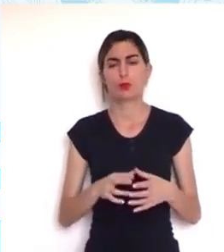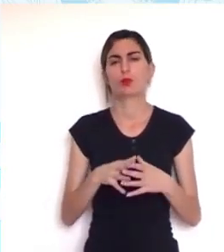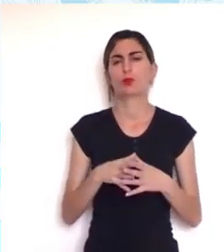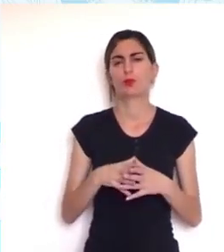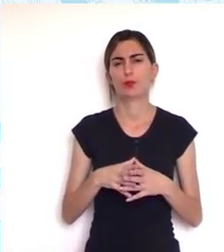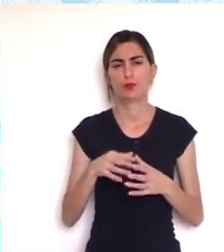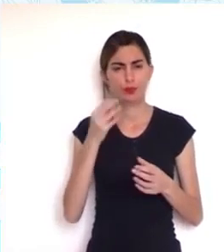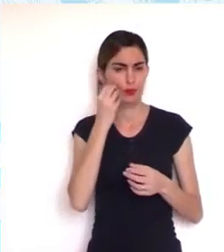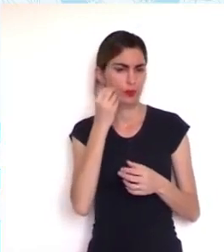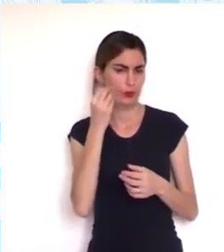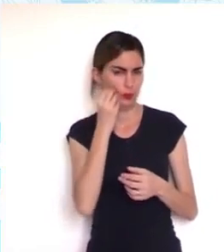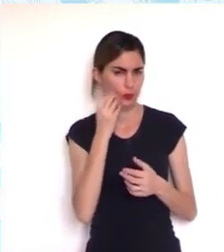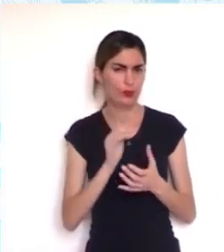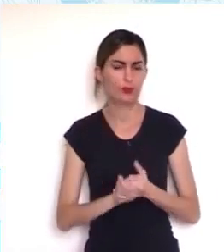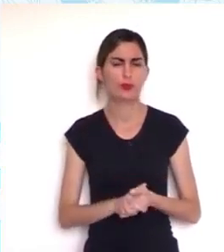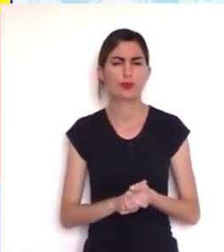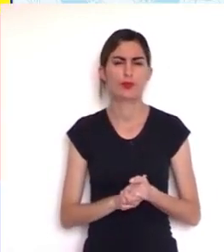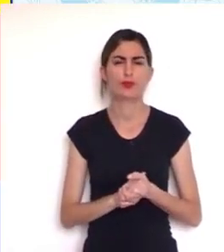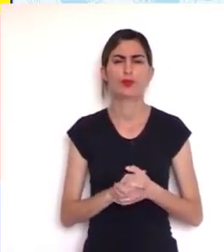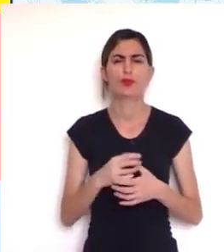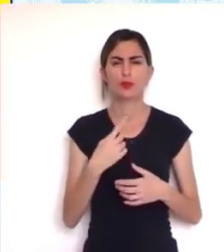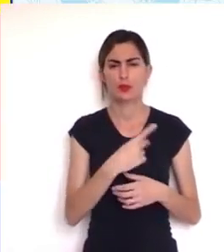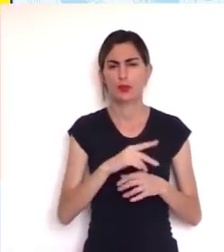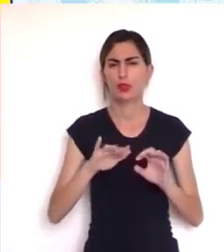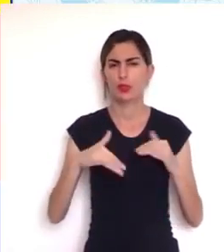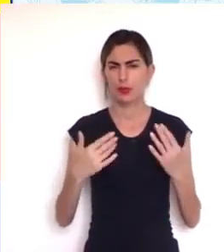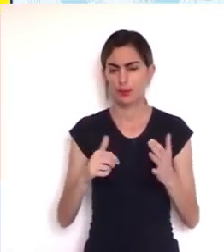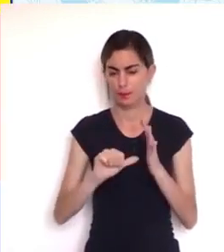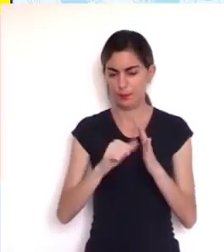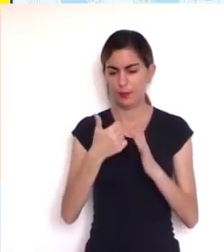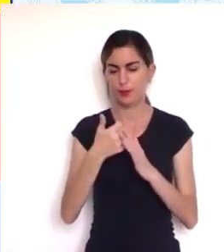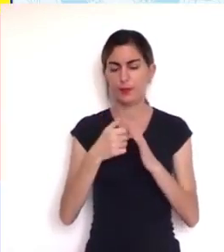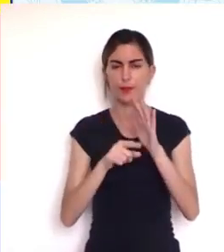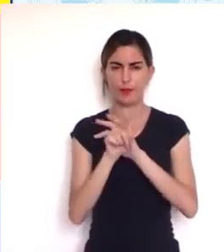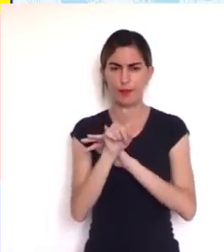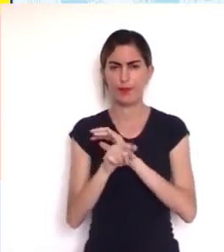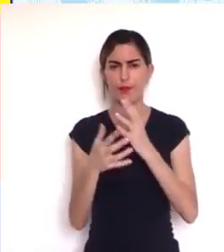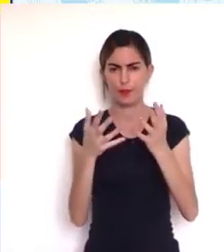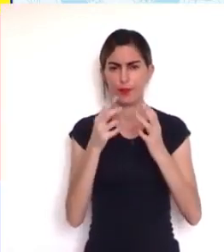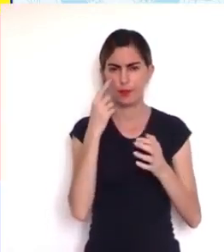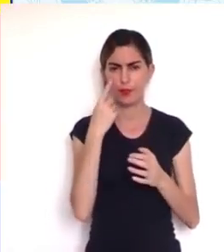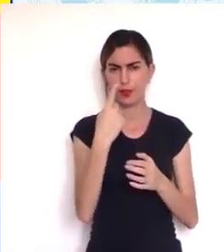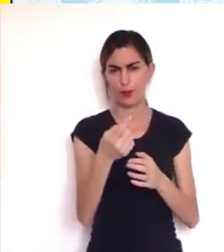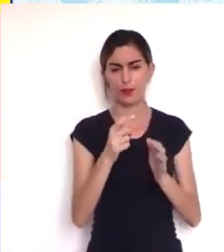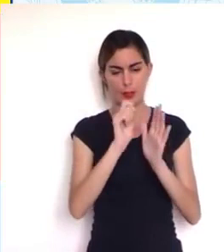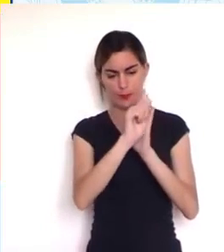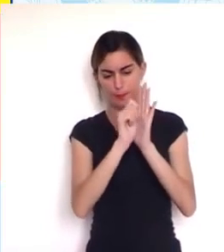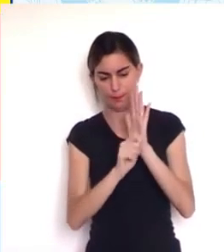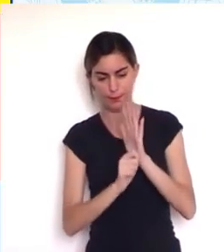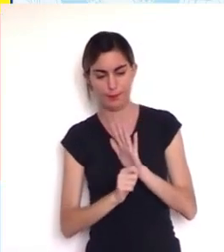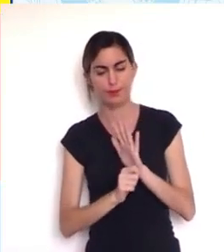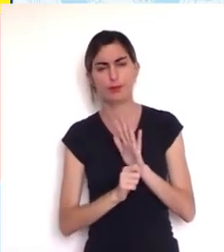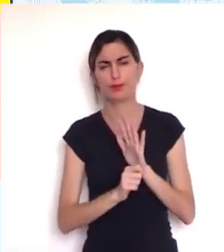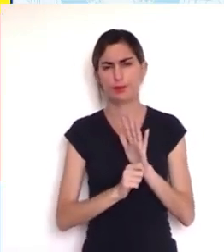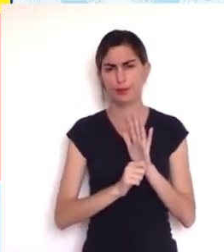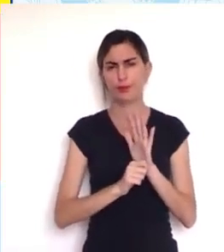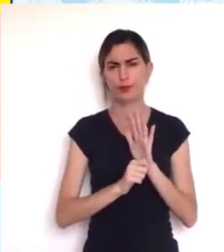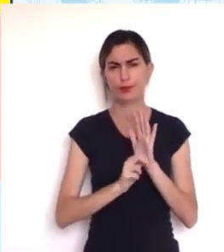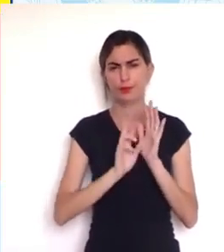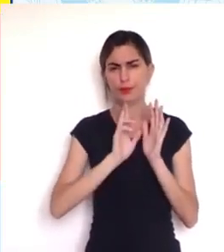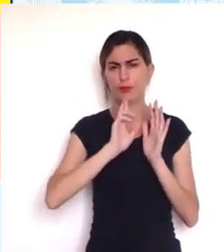responder. Veja só essa questão. Então, nesse primeiro, eu quero que você assinale